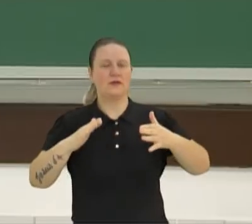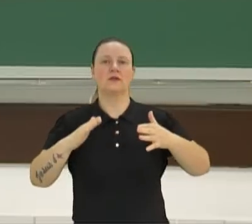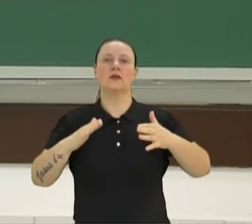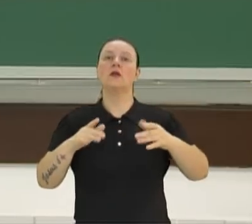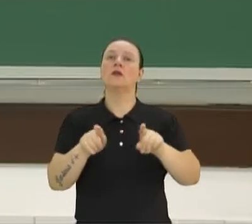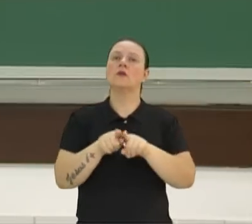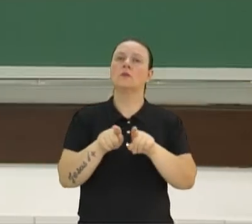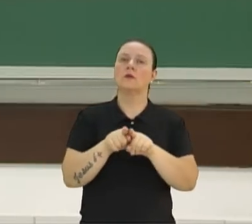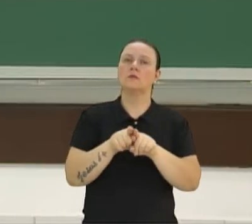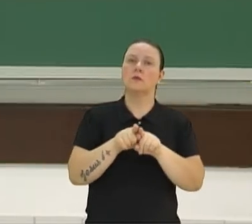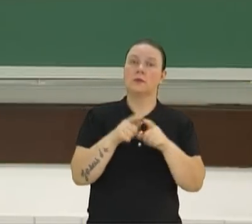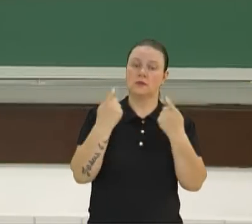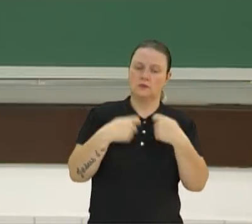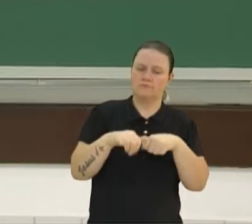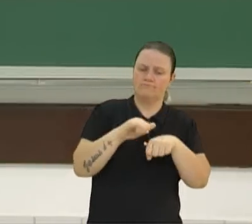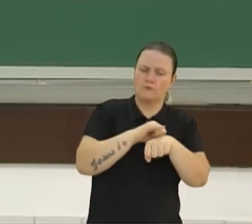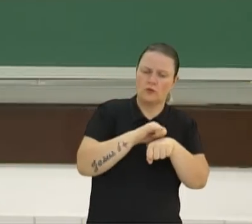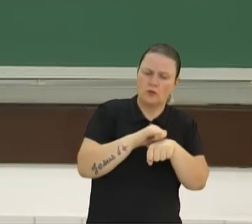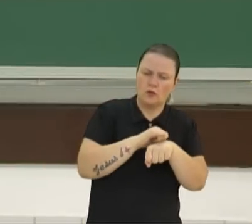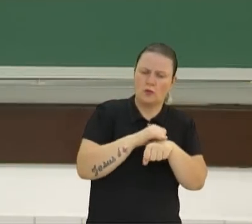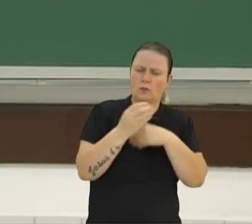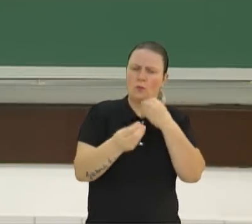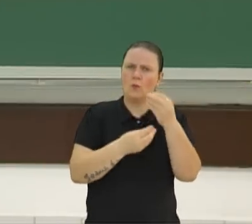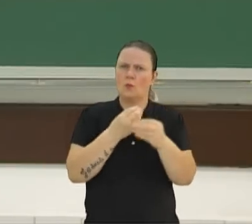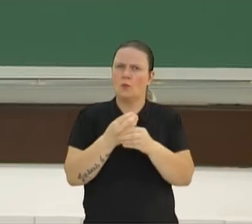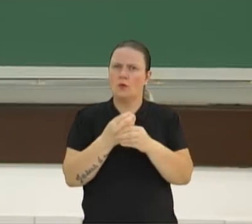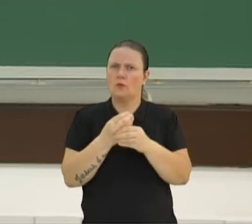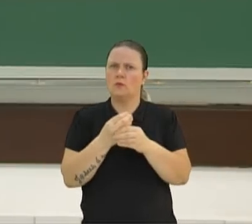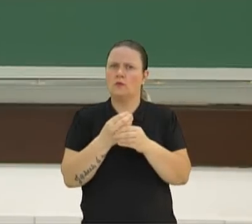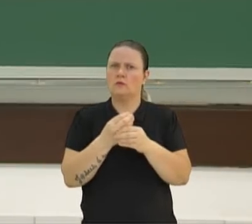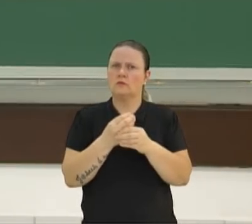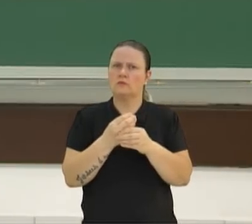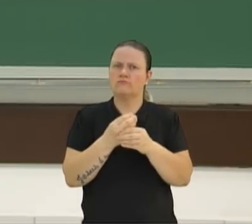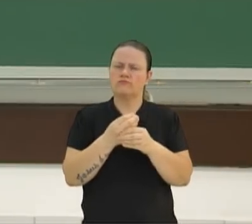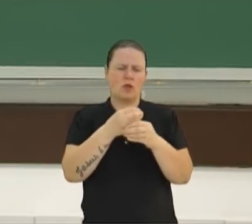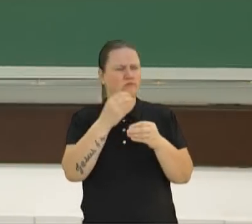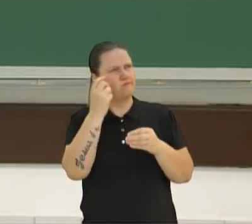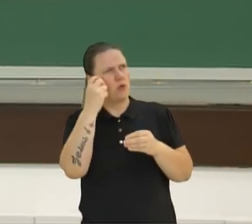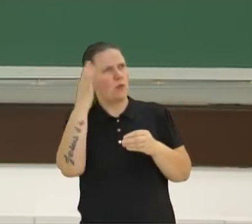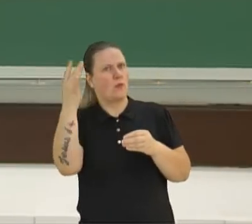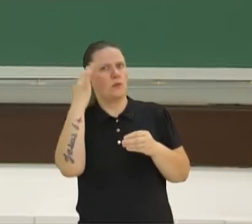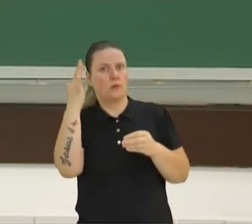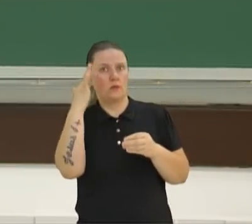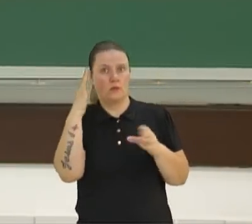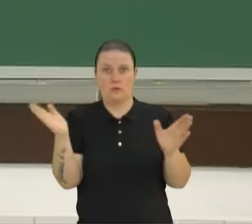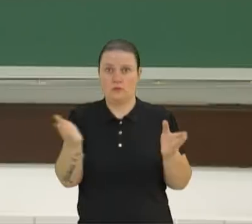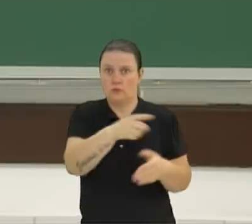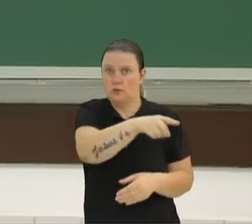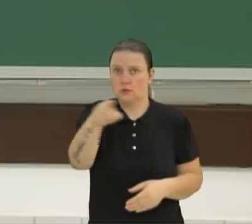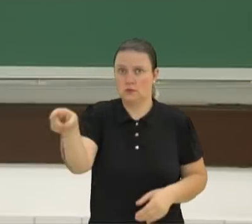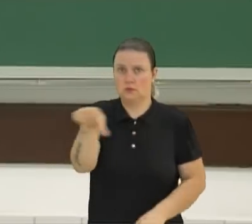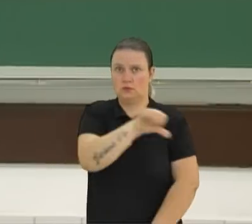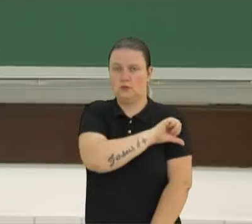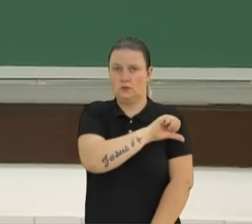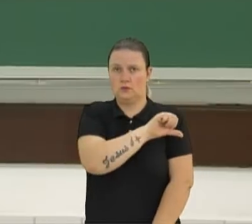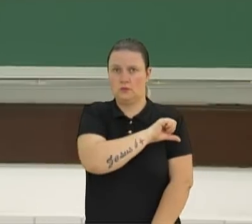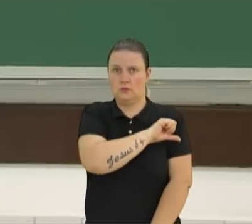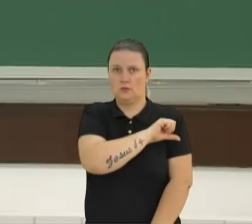sistematizar o que você vai fazer lá na frente? É importante. Vocês estão no 9º ano e daqui a alguns poucos anos vocês estarão